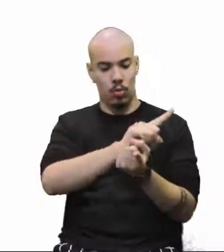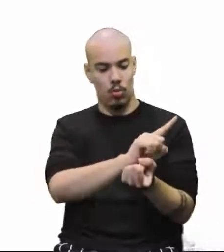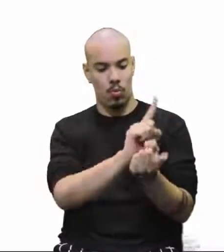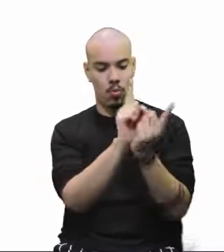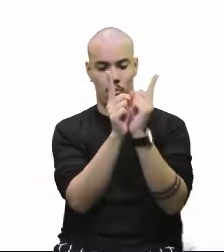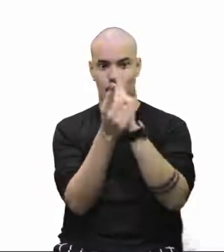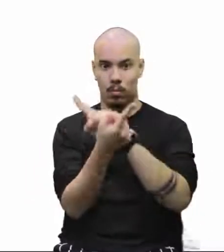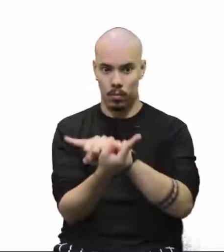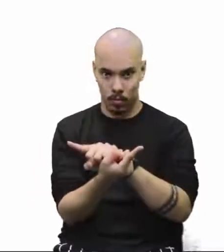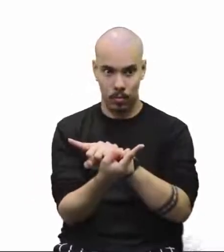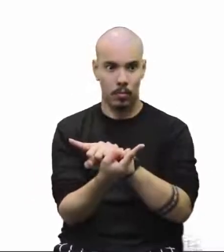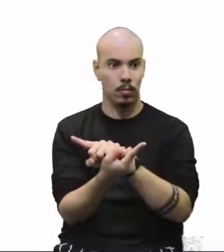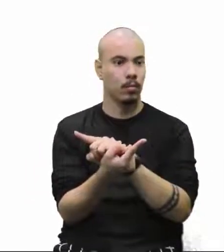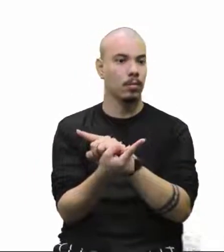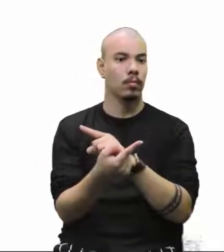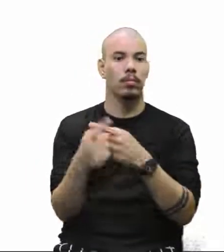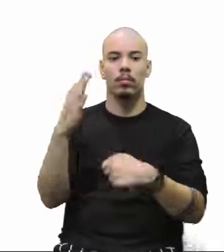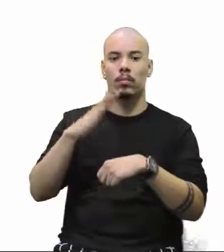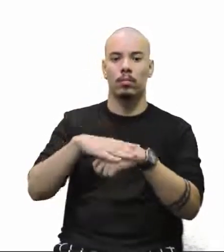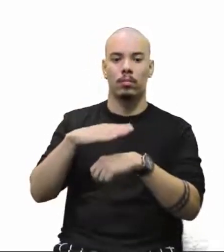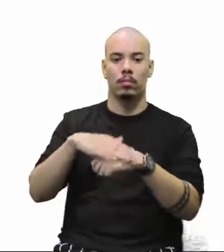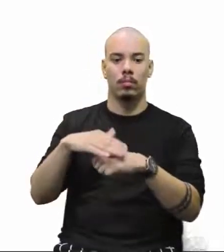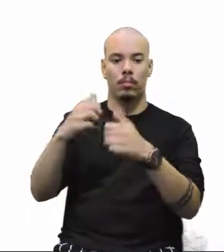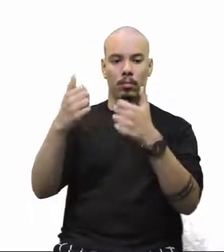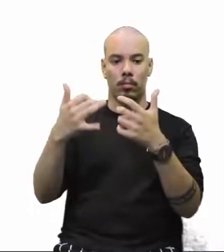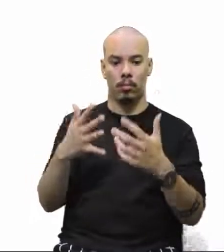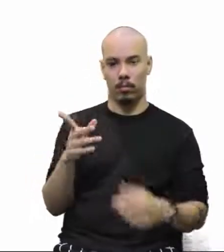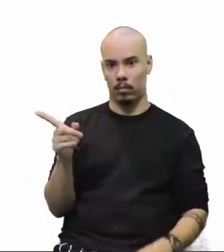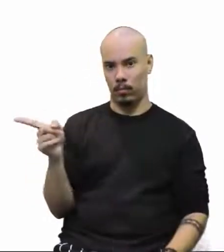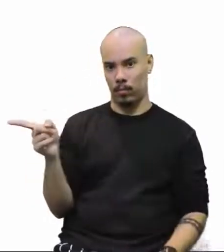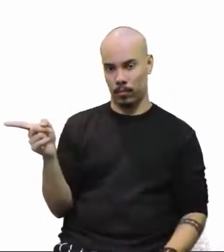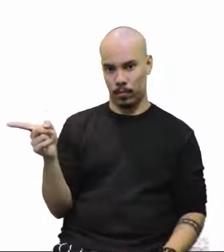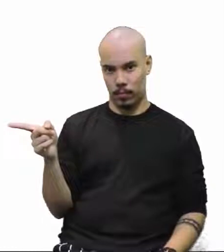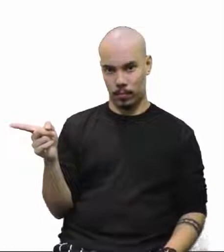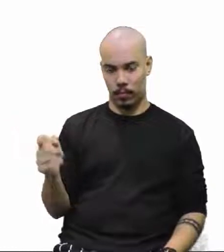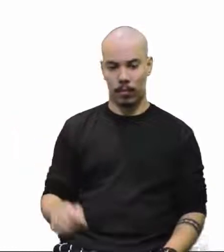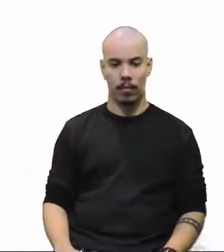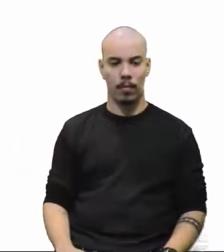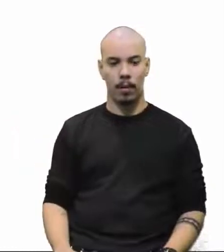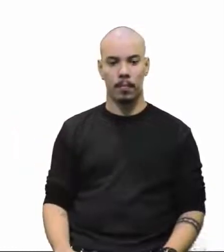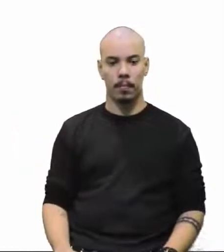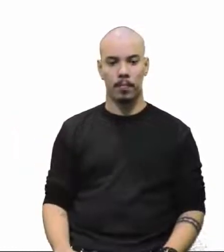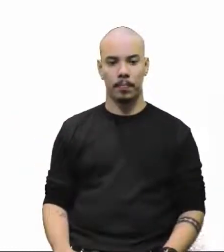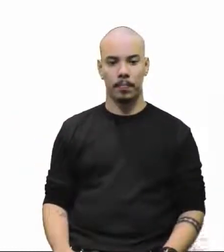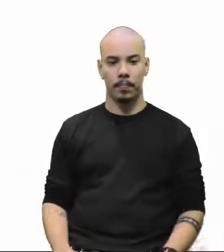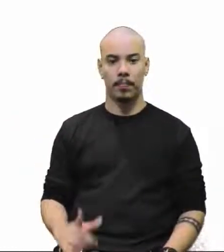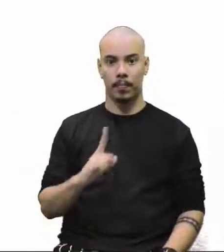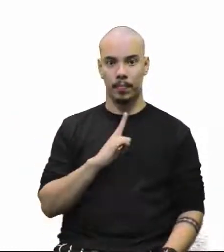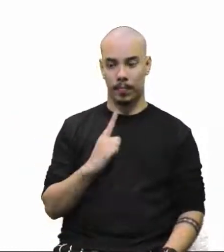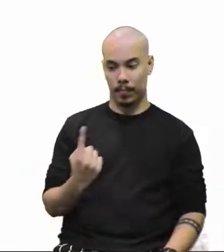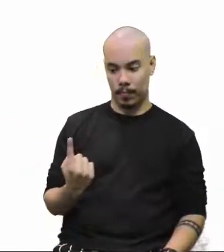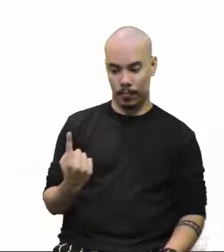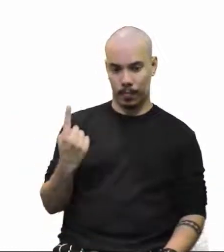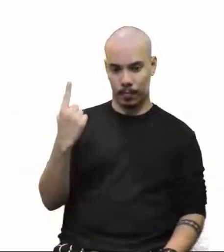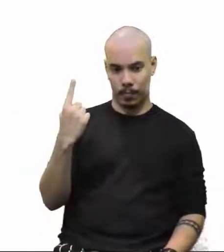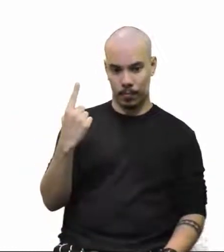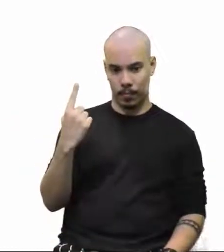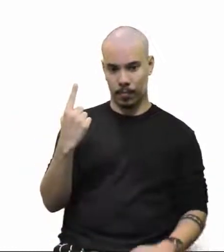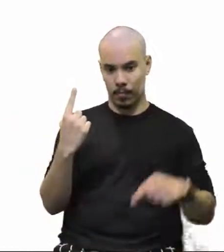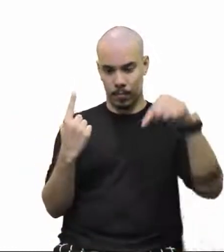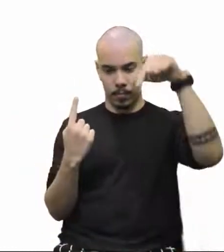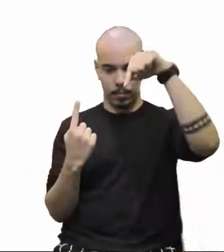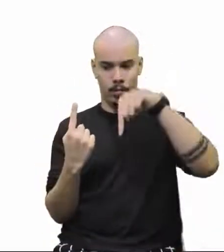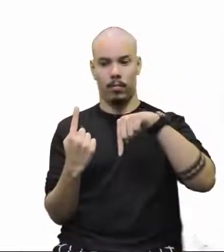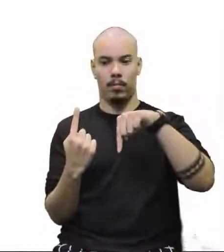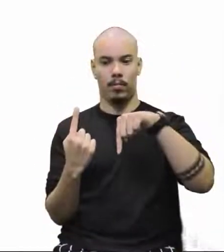contrários. Olha aí. O que está dizendo? A corrente é essa aqui, ó. Tá na, vamos dizer assim, na vertical para cima e a força